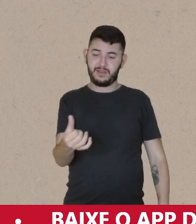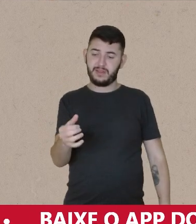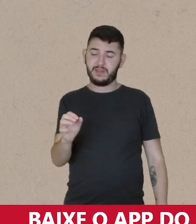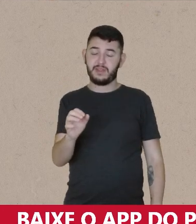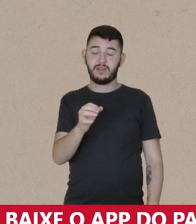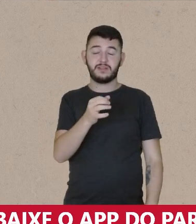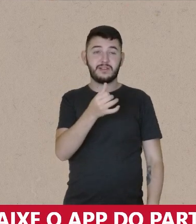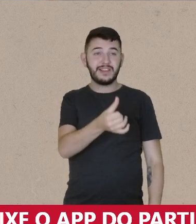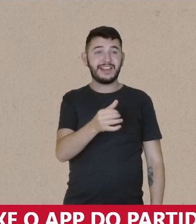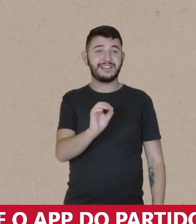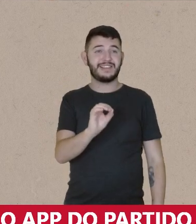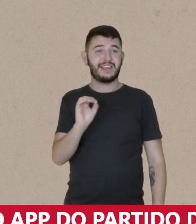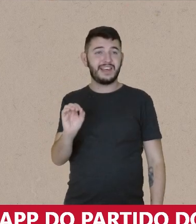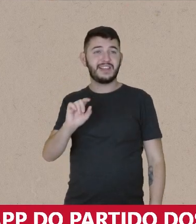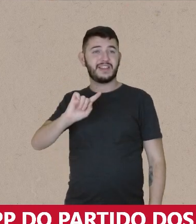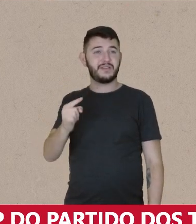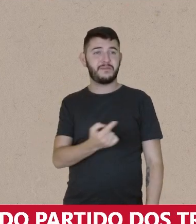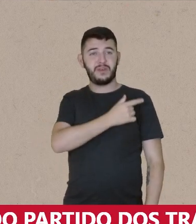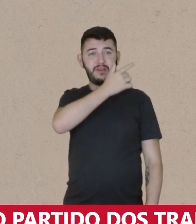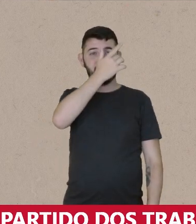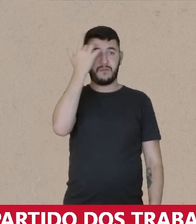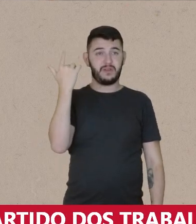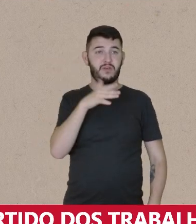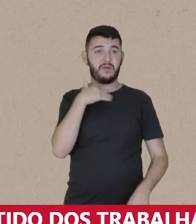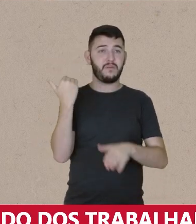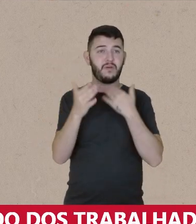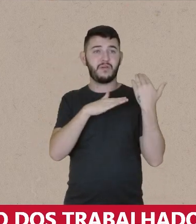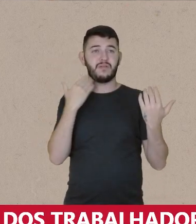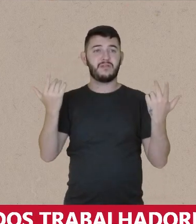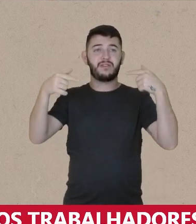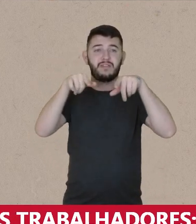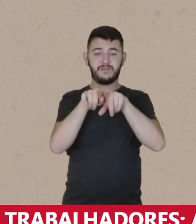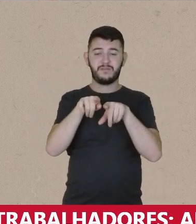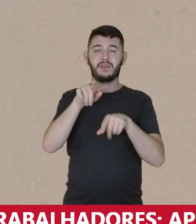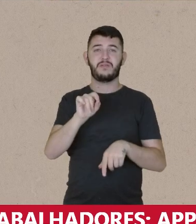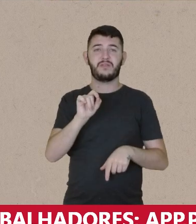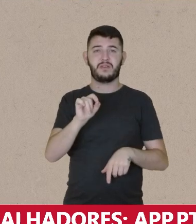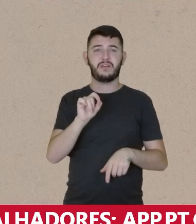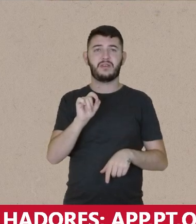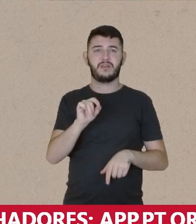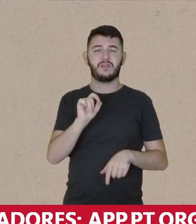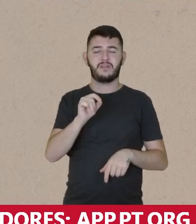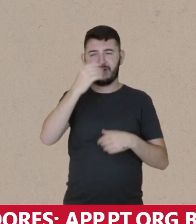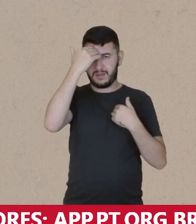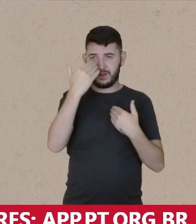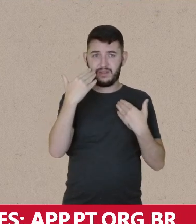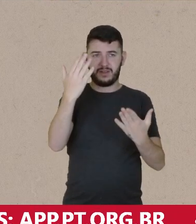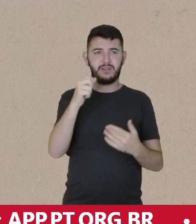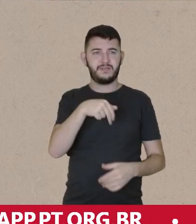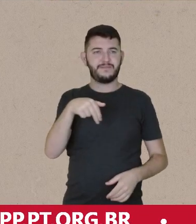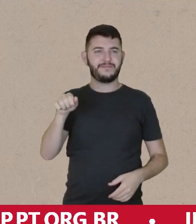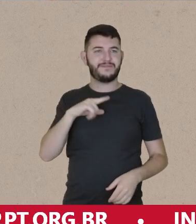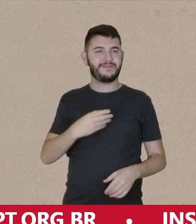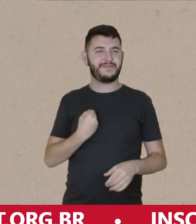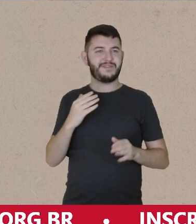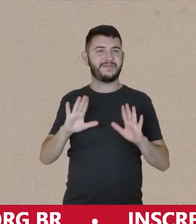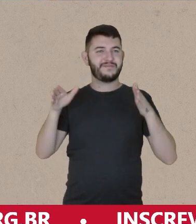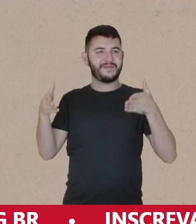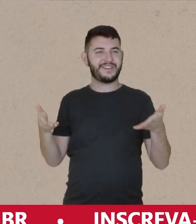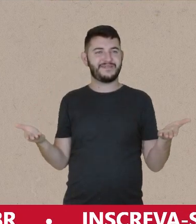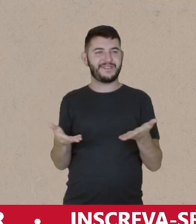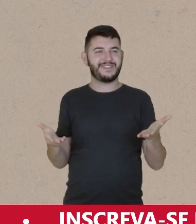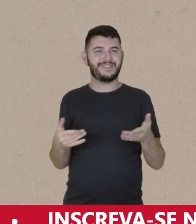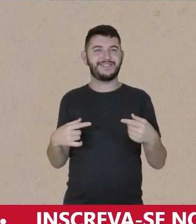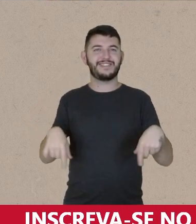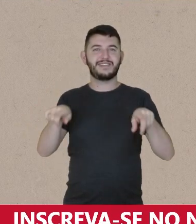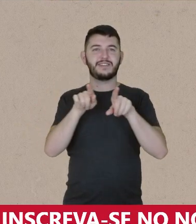perdidas, e isso com a possibilidade da subnotificação, inclusive. Mas, Ana, eu agradeço muito a sua vinda aqui, a sua